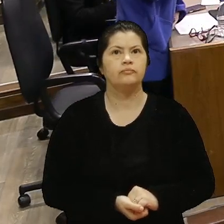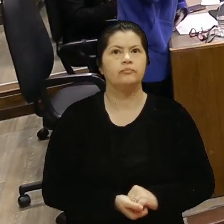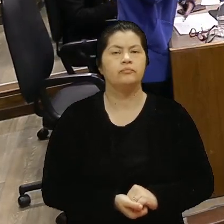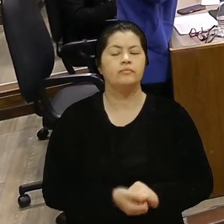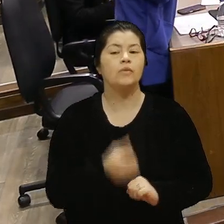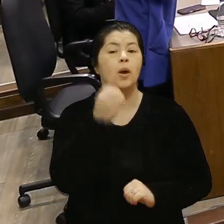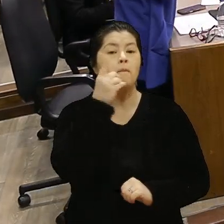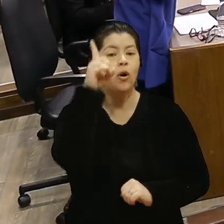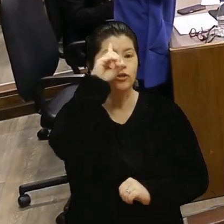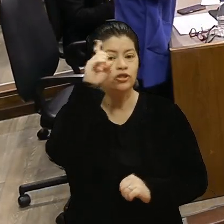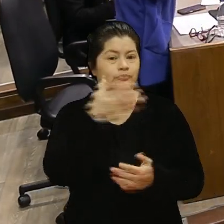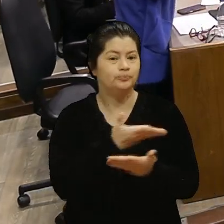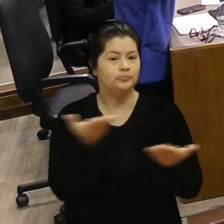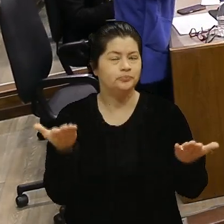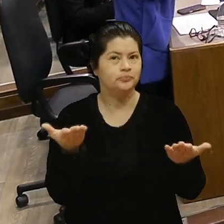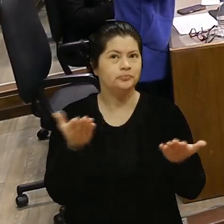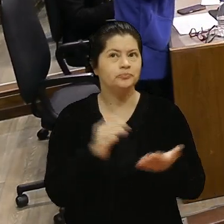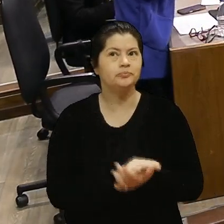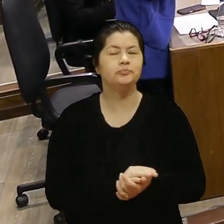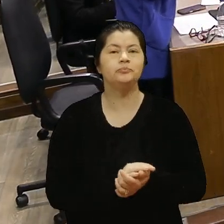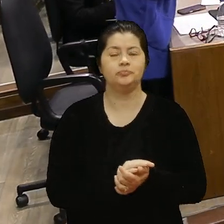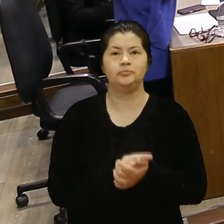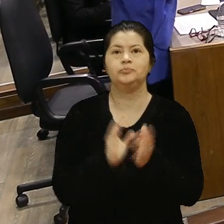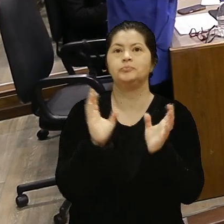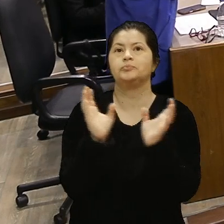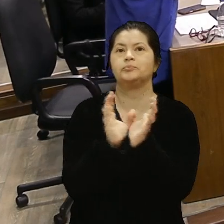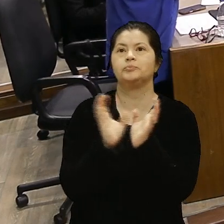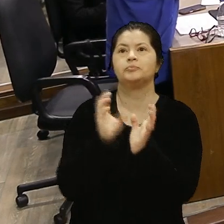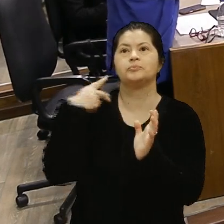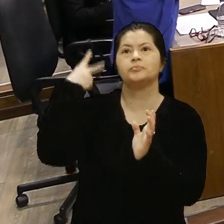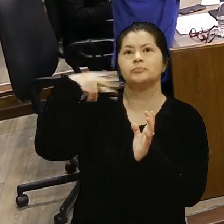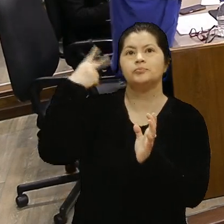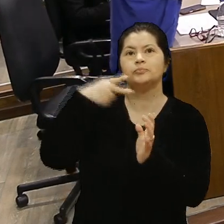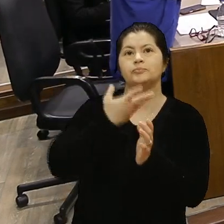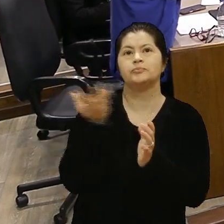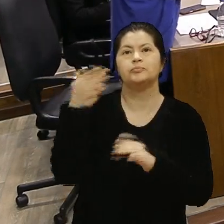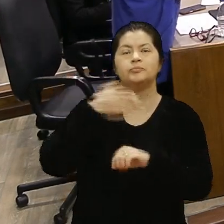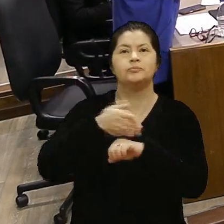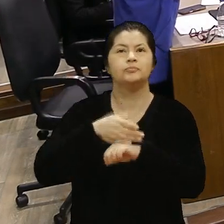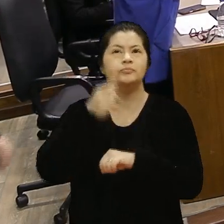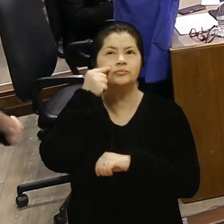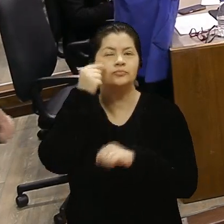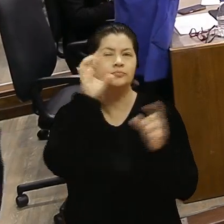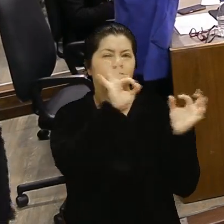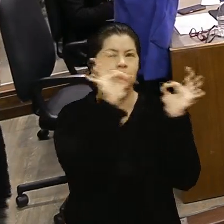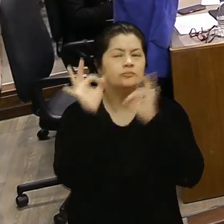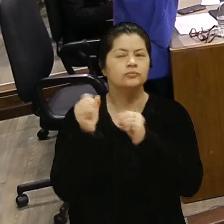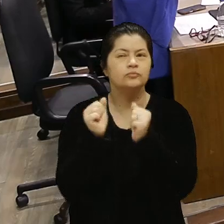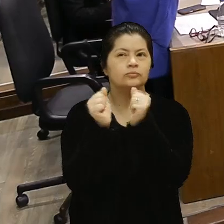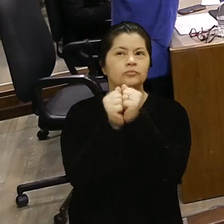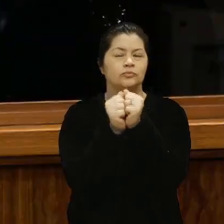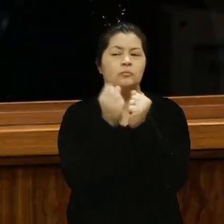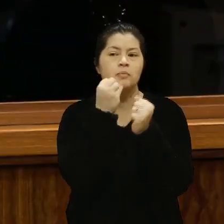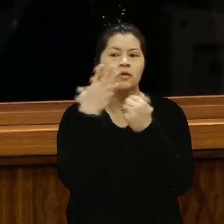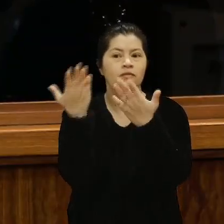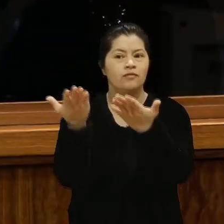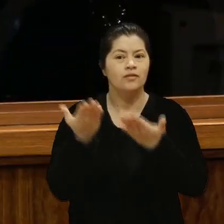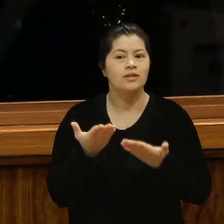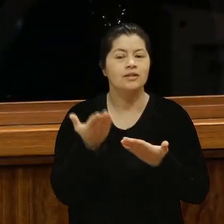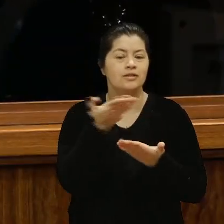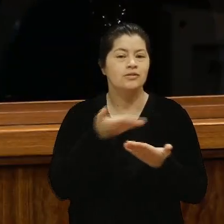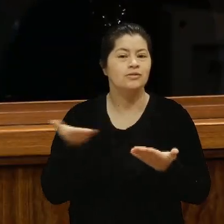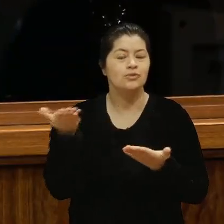Bom dia, colegas vereadores, vereadoras, quem nos acompanha, sejam bem-vindos,